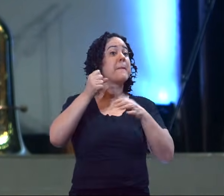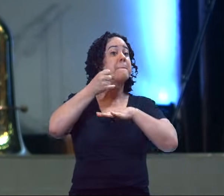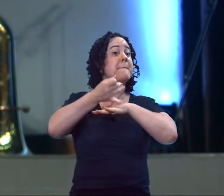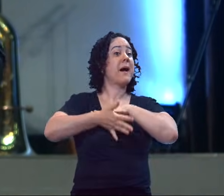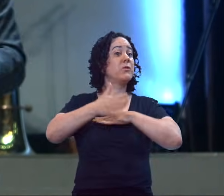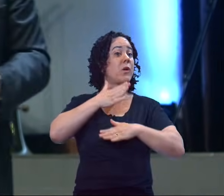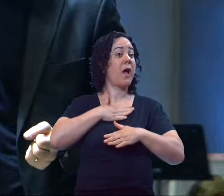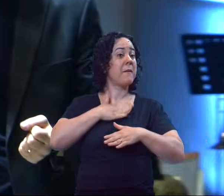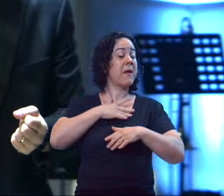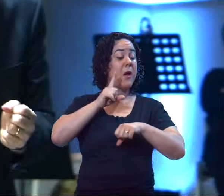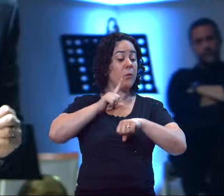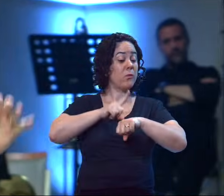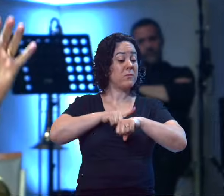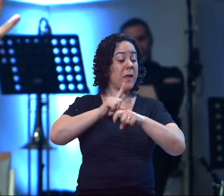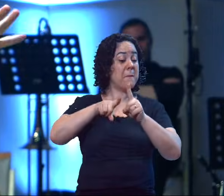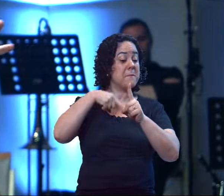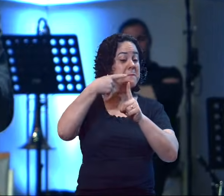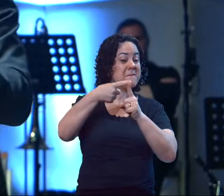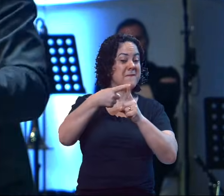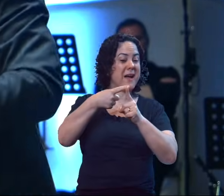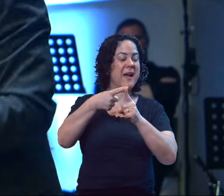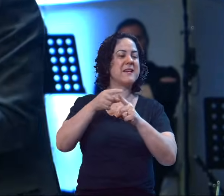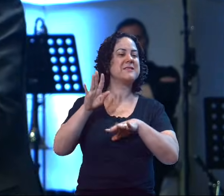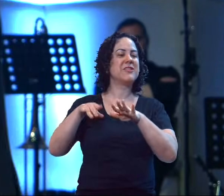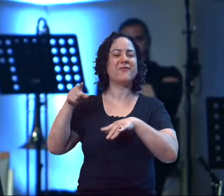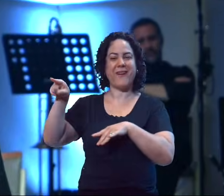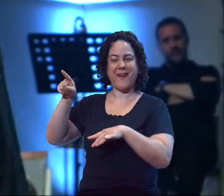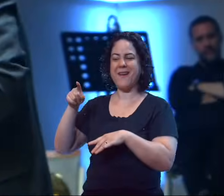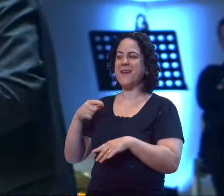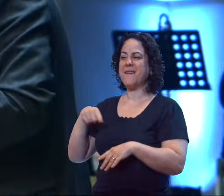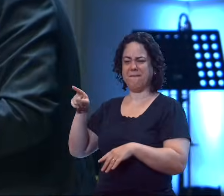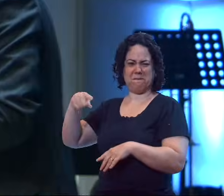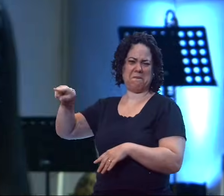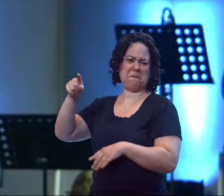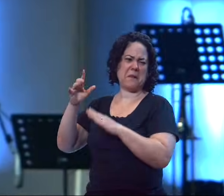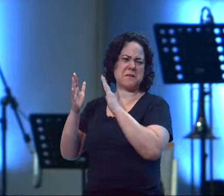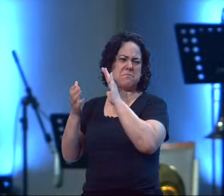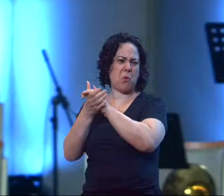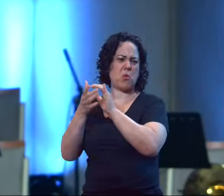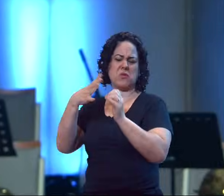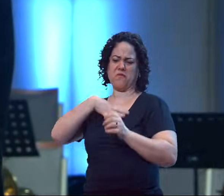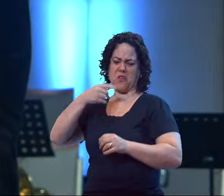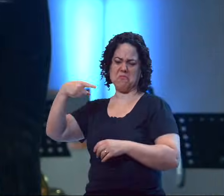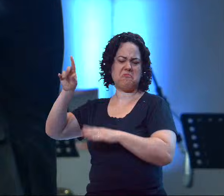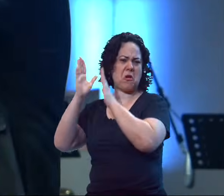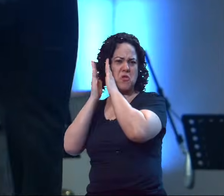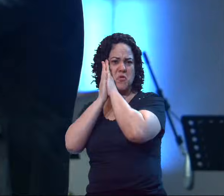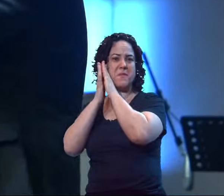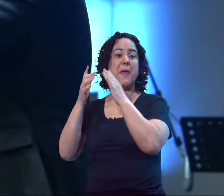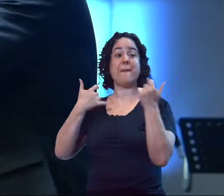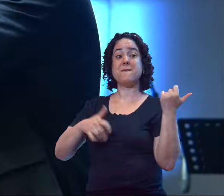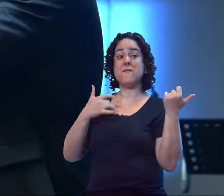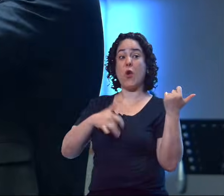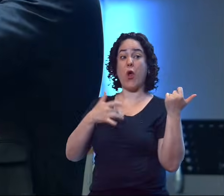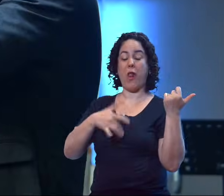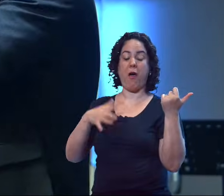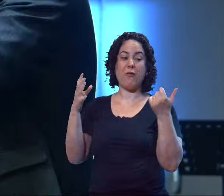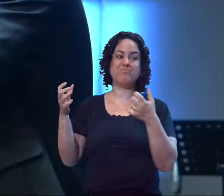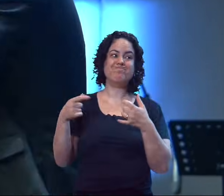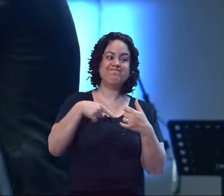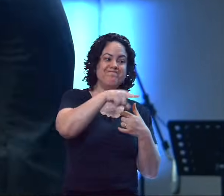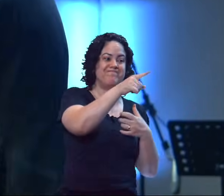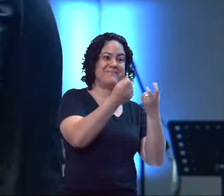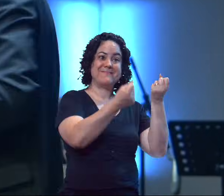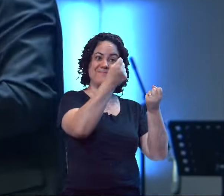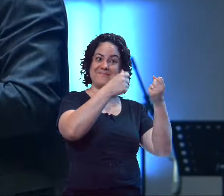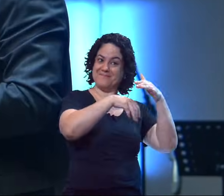mais. E esses dias eu estava lá, todo mundo foi dormir, eu peguei meu violão, me escondi lá na minha garagem nova agora, minha